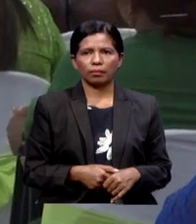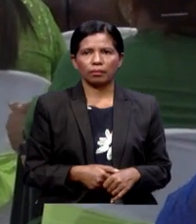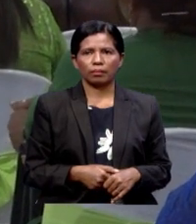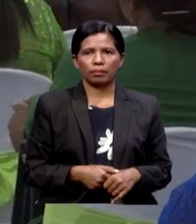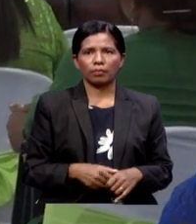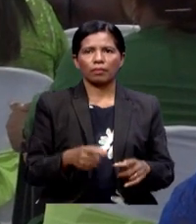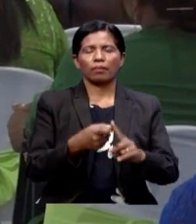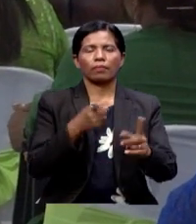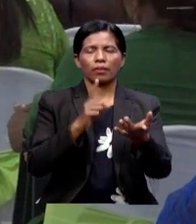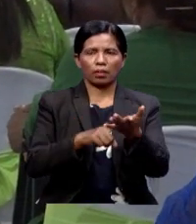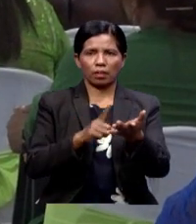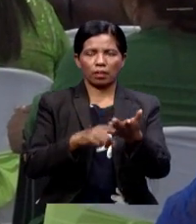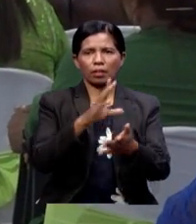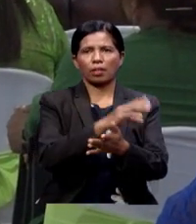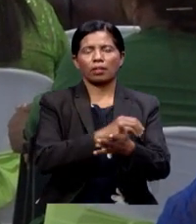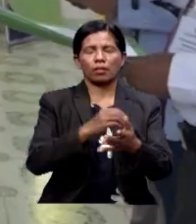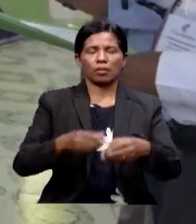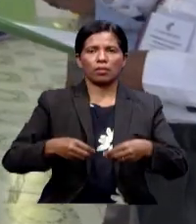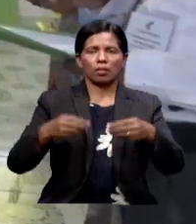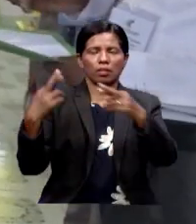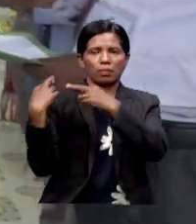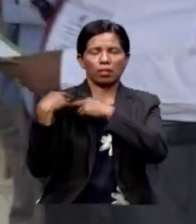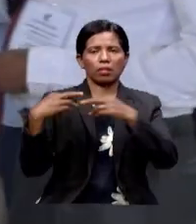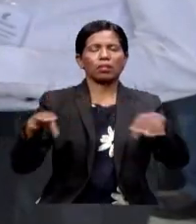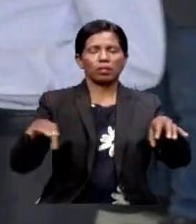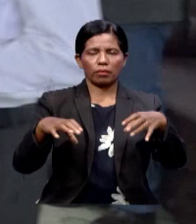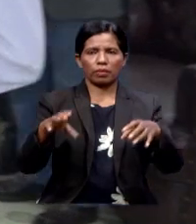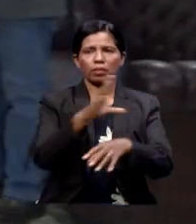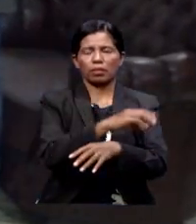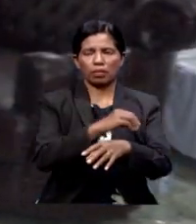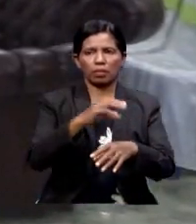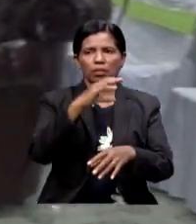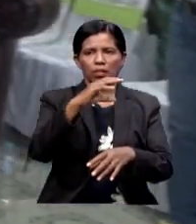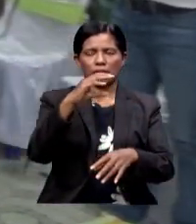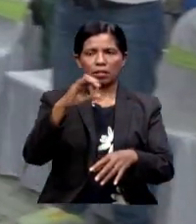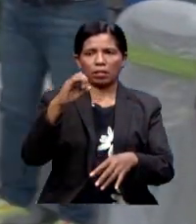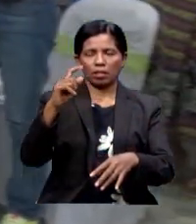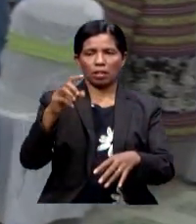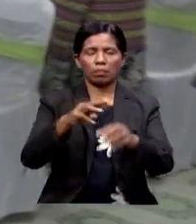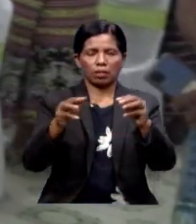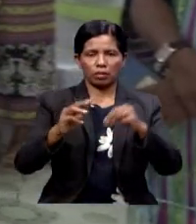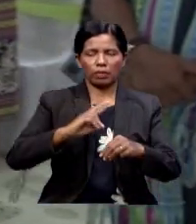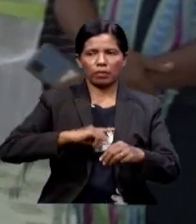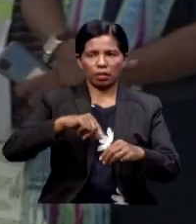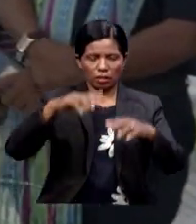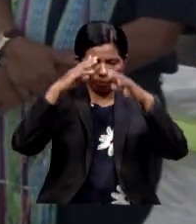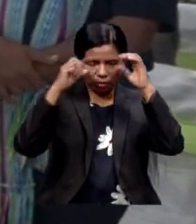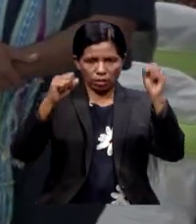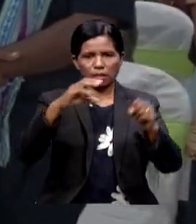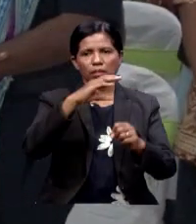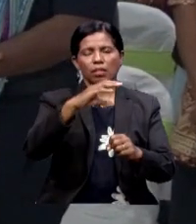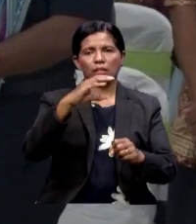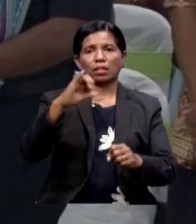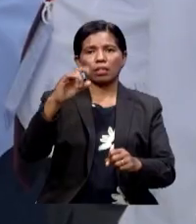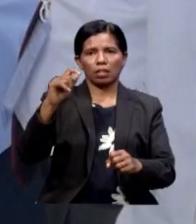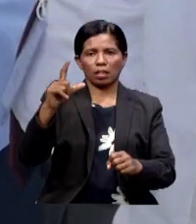Liu se discurso e âmbito tomar da posse da estrutura FON Câmara Comércio e Indústria Município Viqueque, presidente CCITL